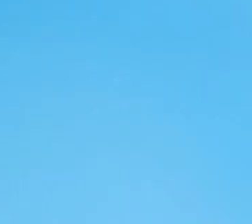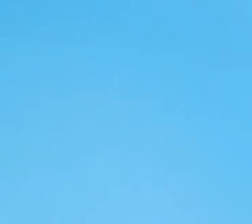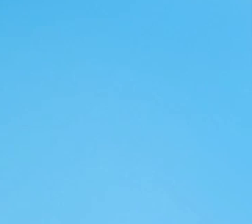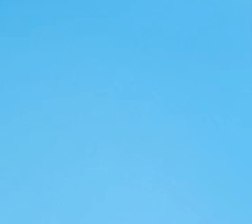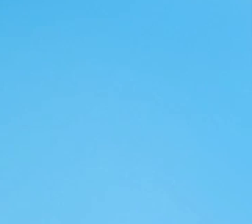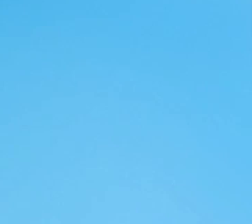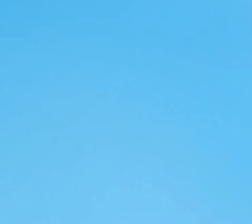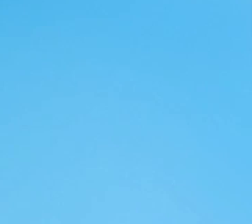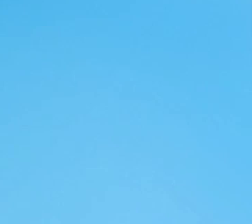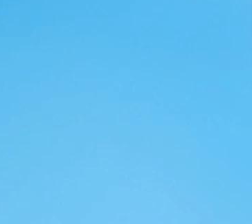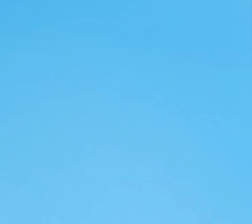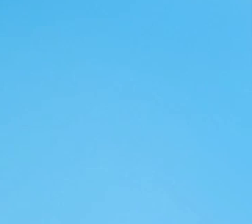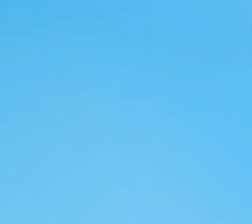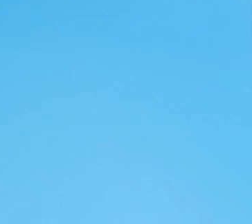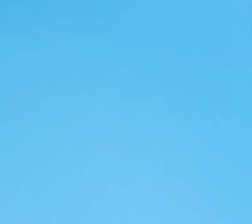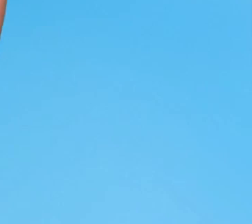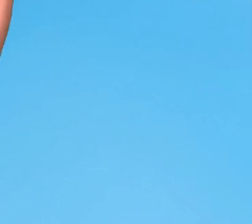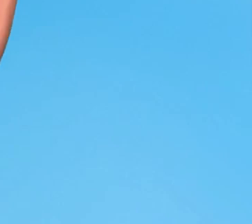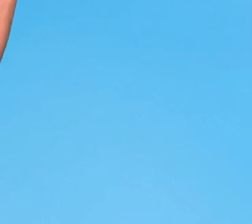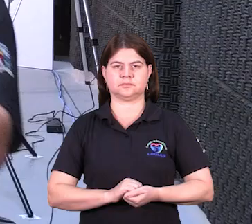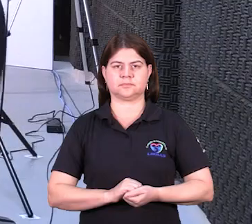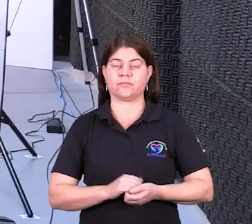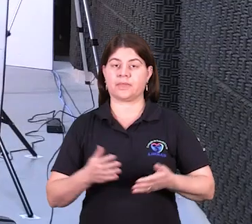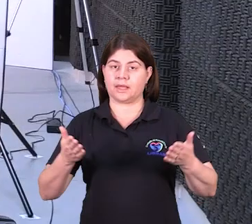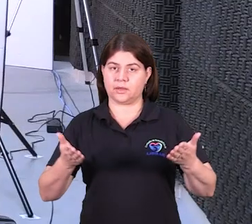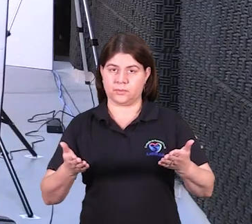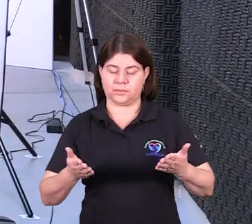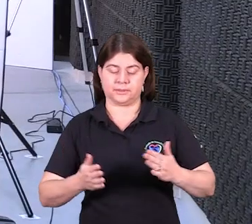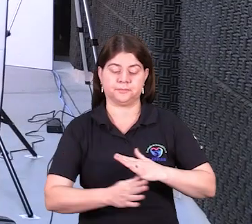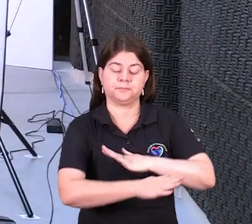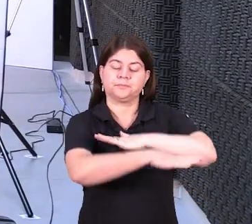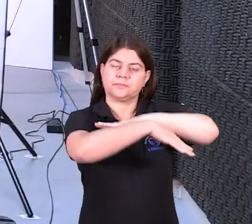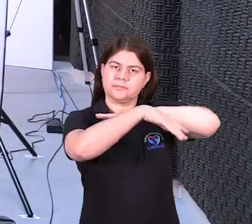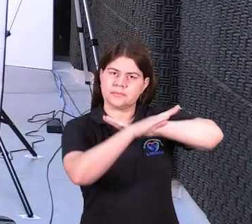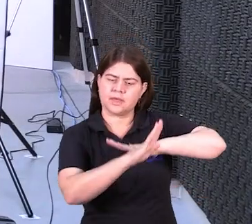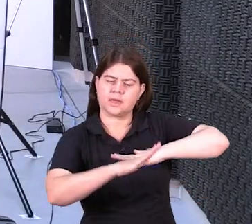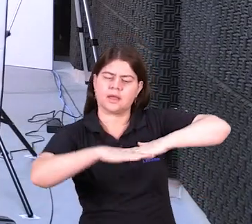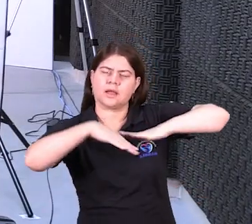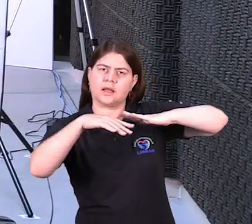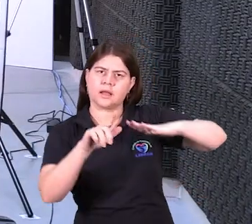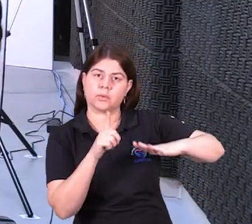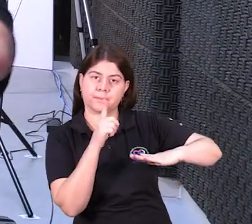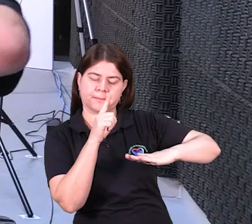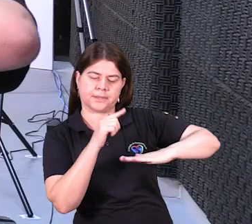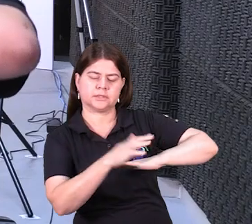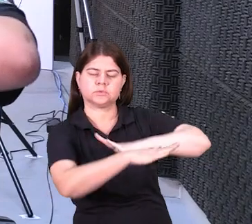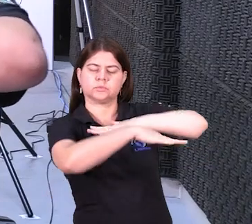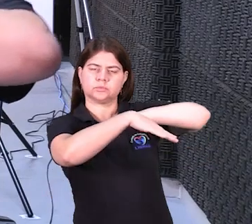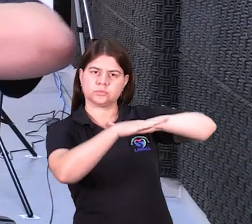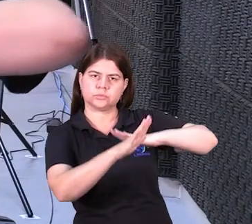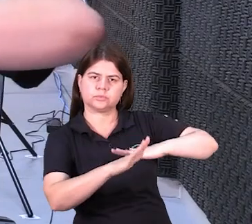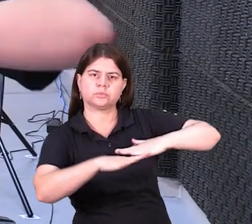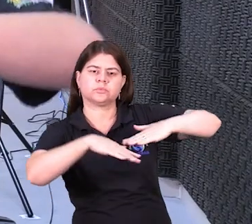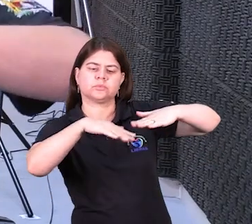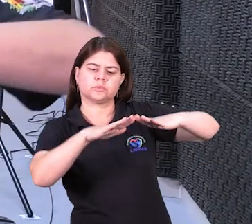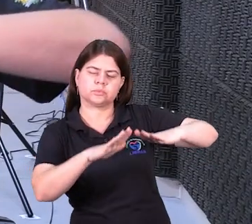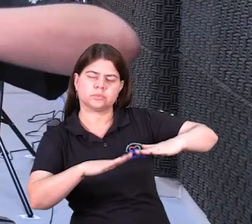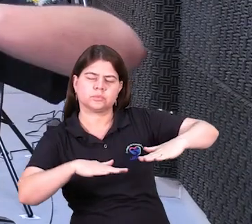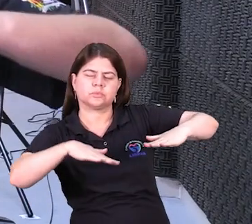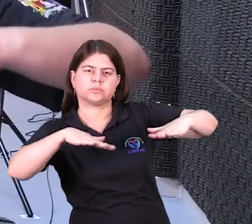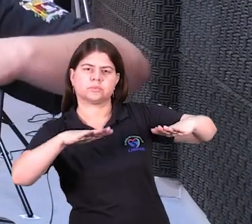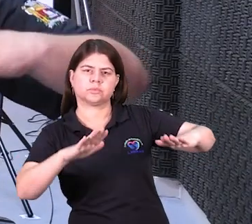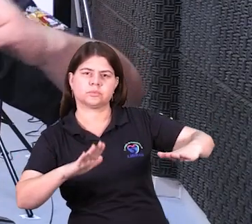ao som do mar e à luz do céu profundo. Então, nós representamos berço esplêndido através das